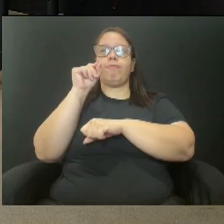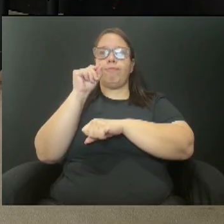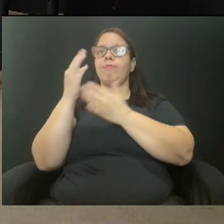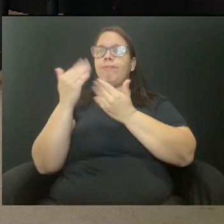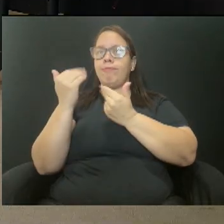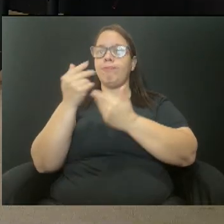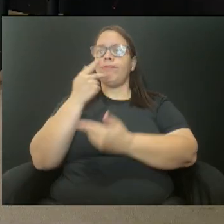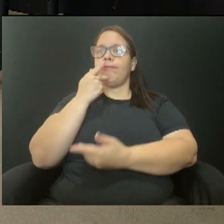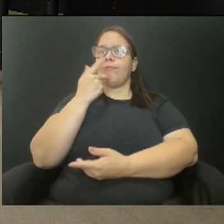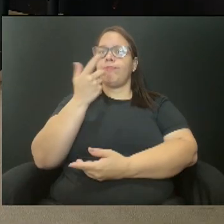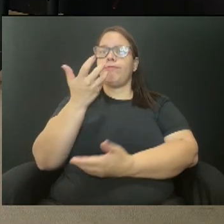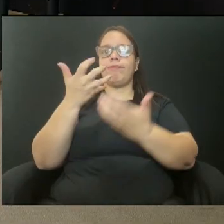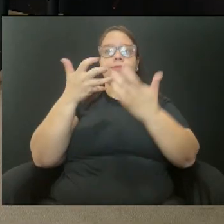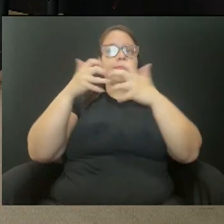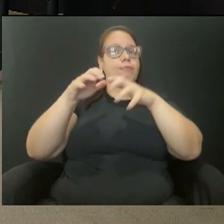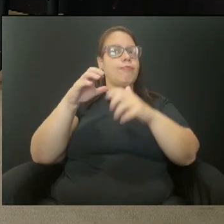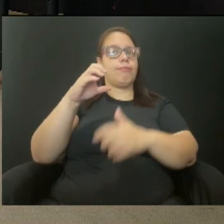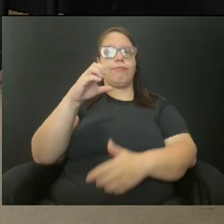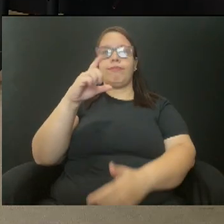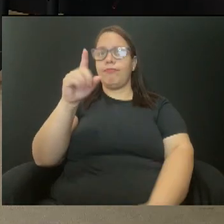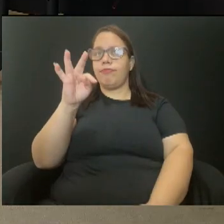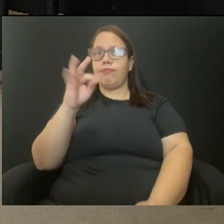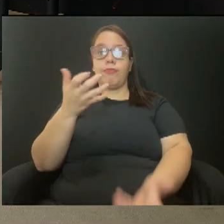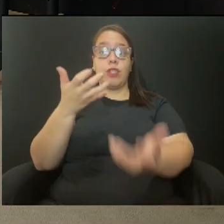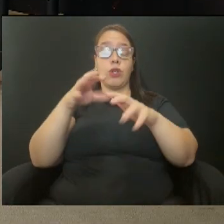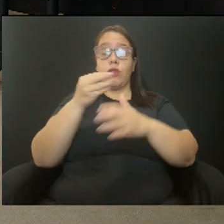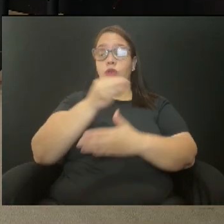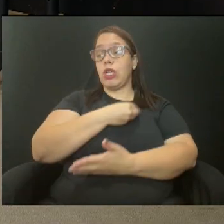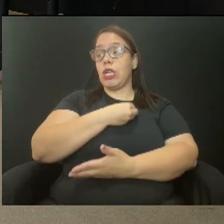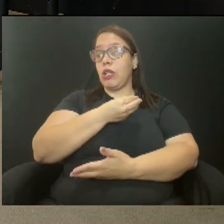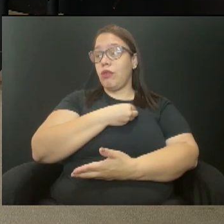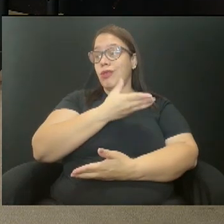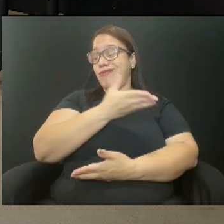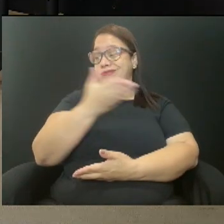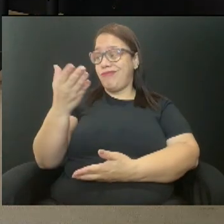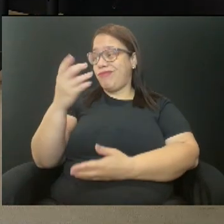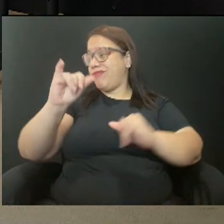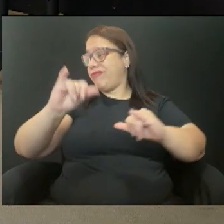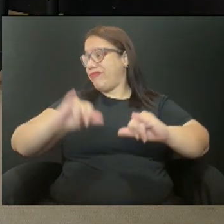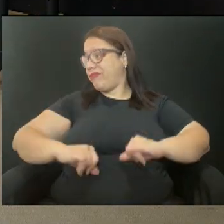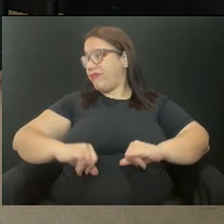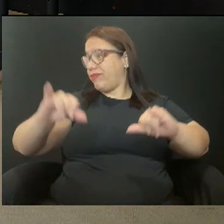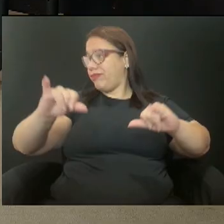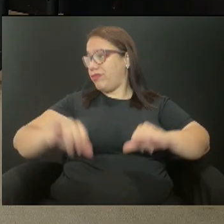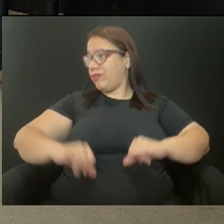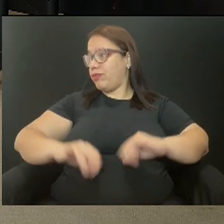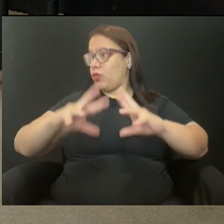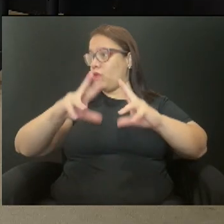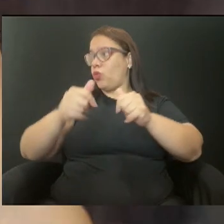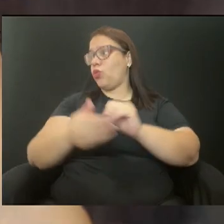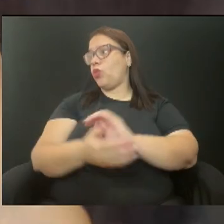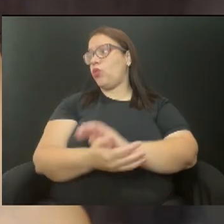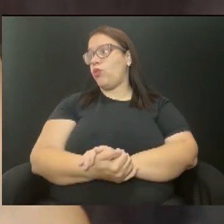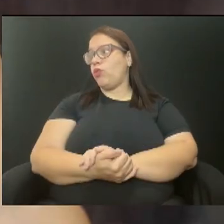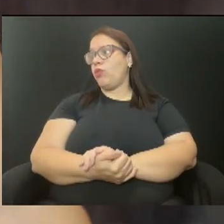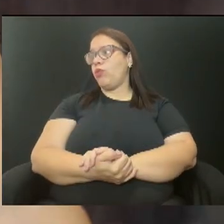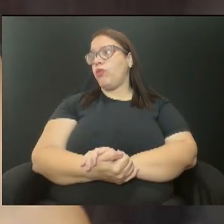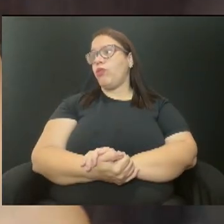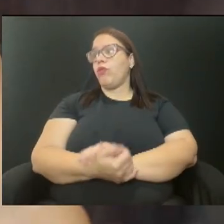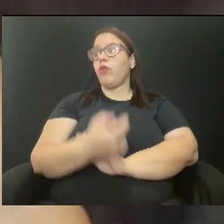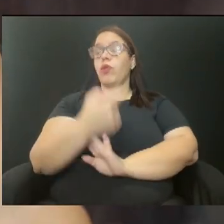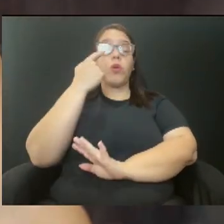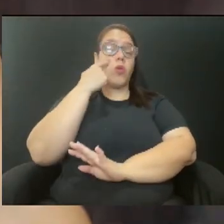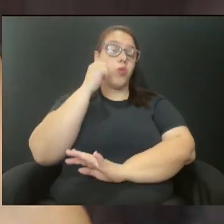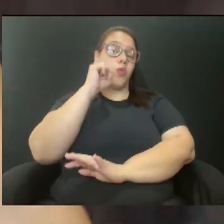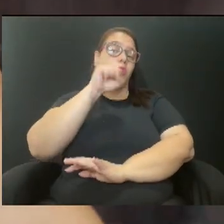ser CLT, porque eu não quero passar por tudo isso, não quero sofrer tudo isso"? Olha, sim, mas hoje as empresas estão